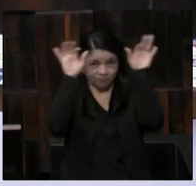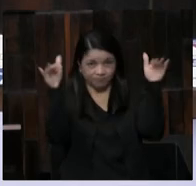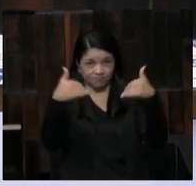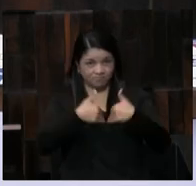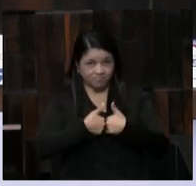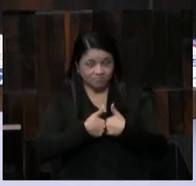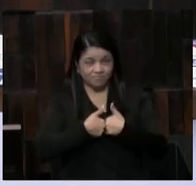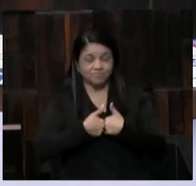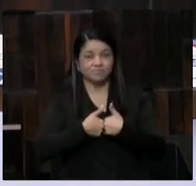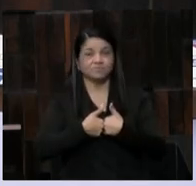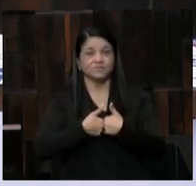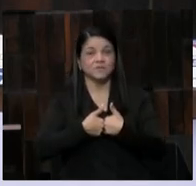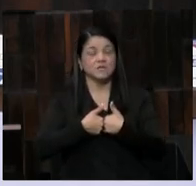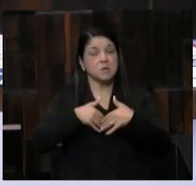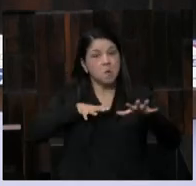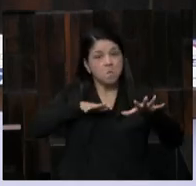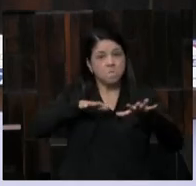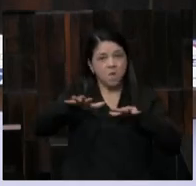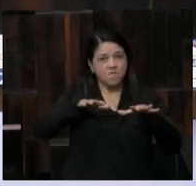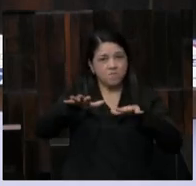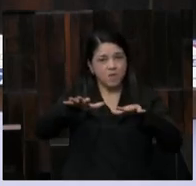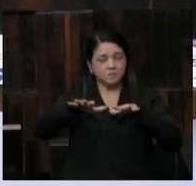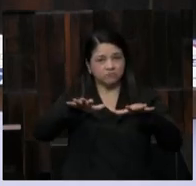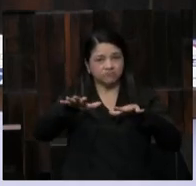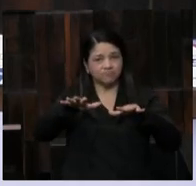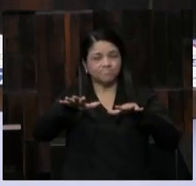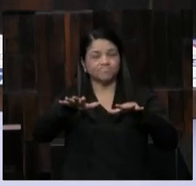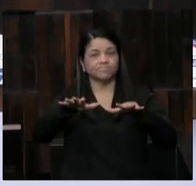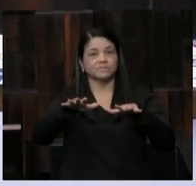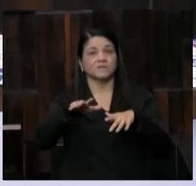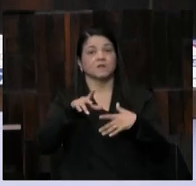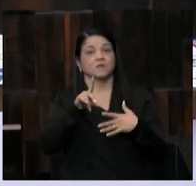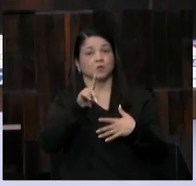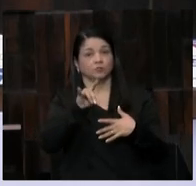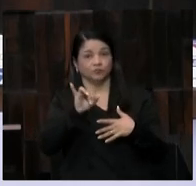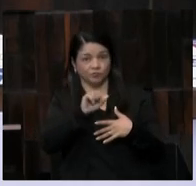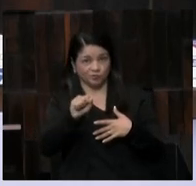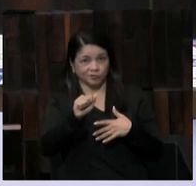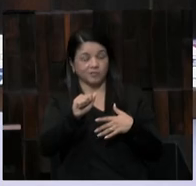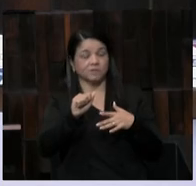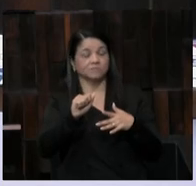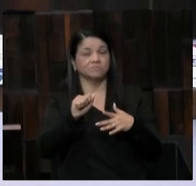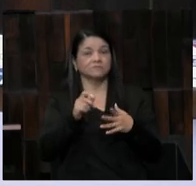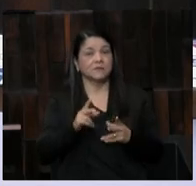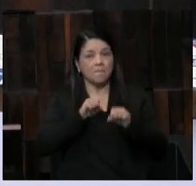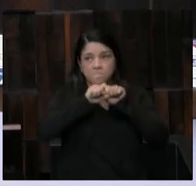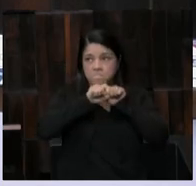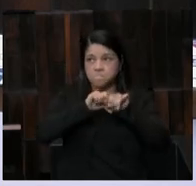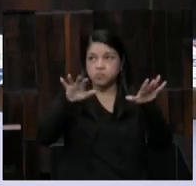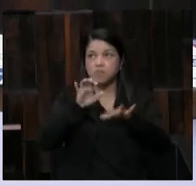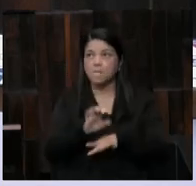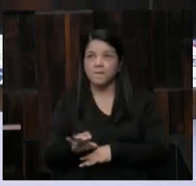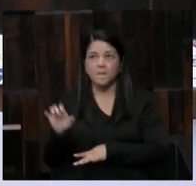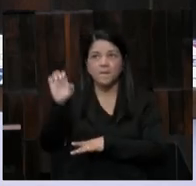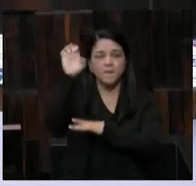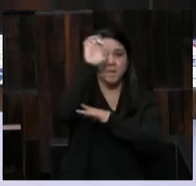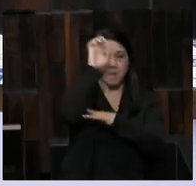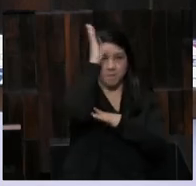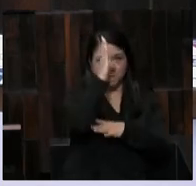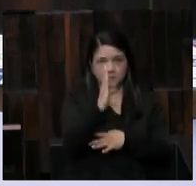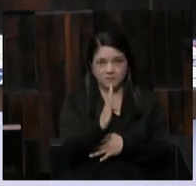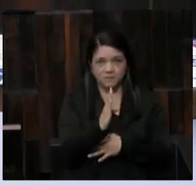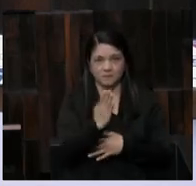autismo aderiu ao movimento. E, desde então, a data tem se tornado mais popular no país a cada